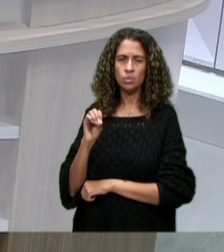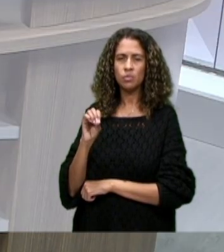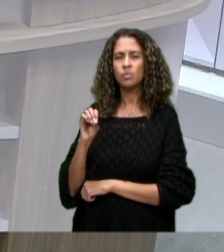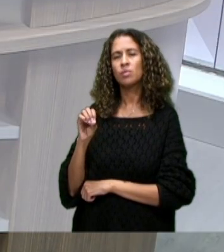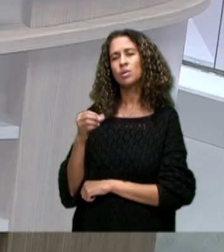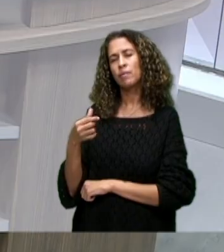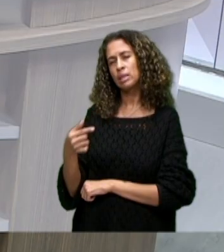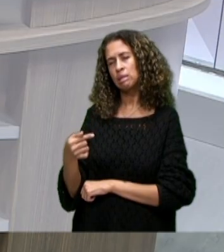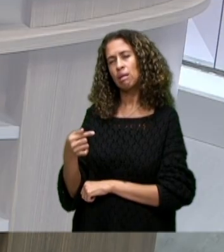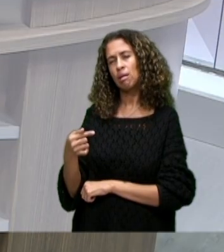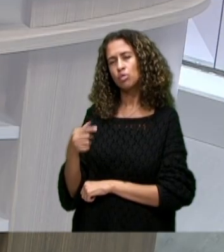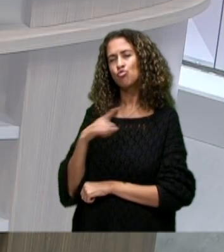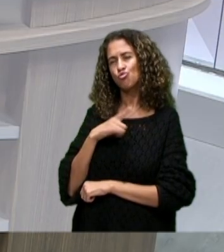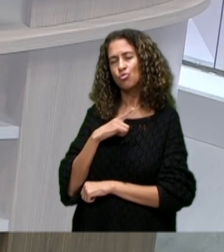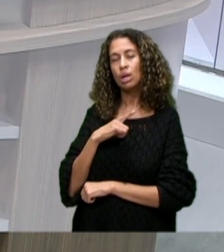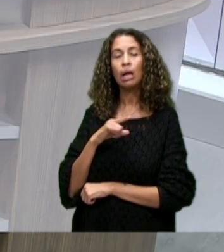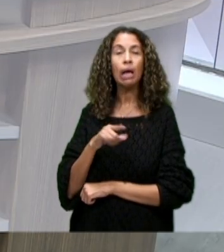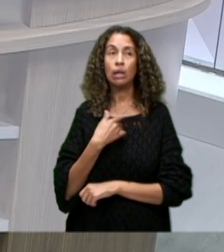Tá.